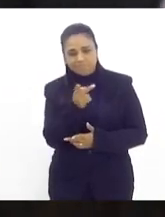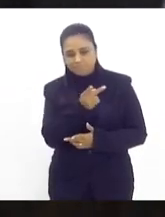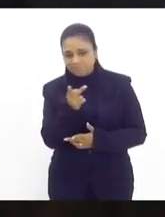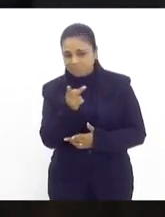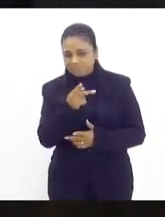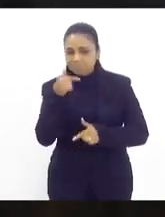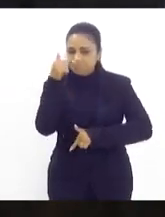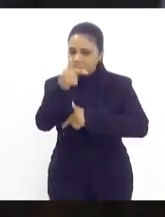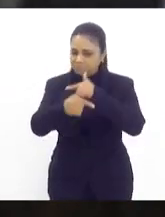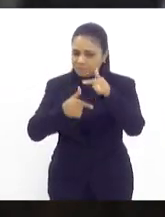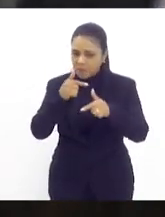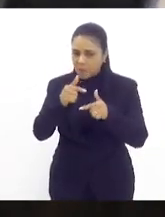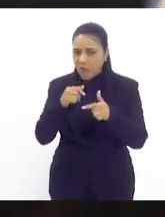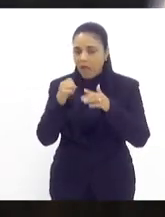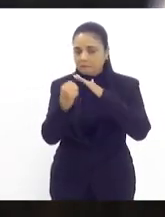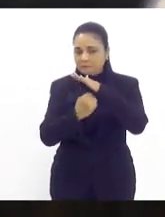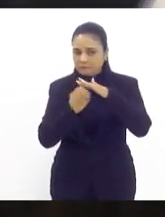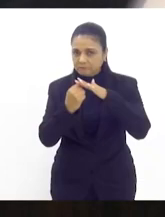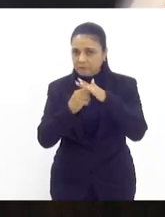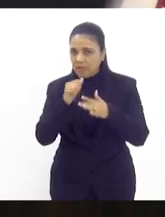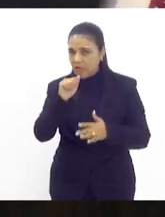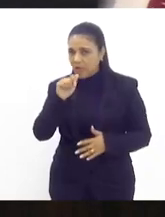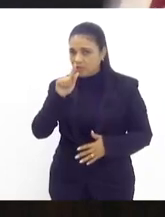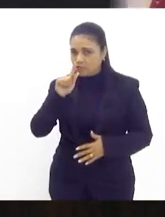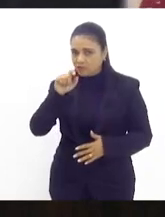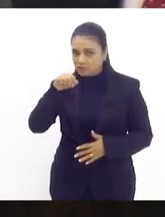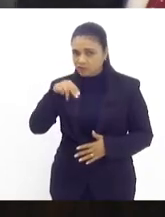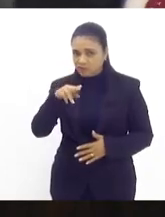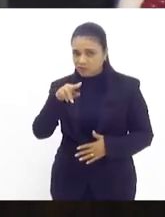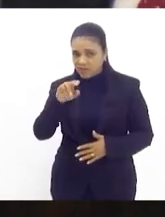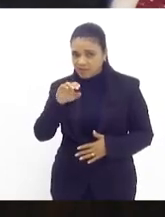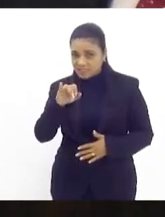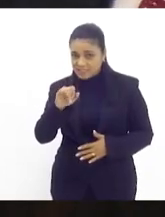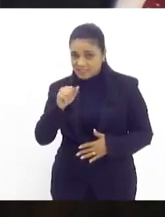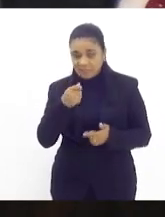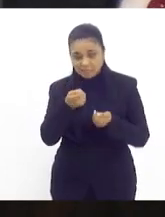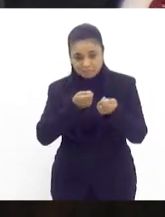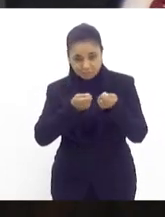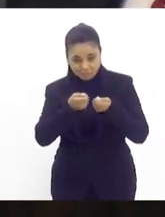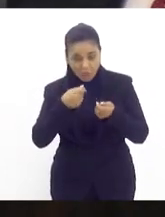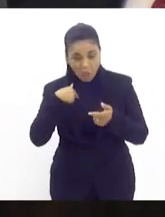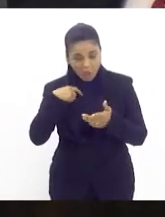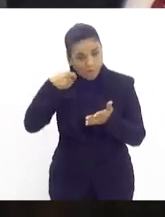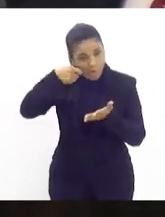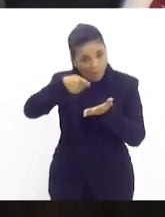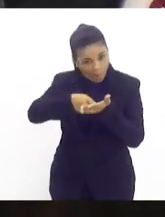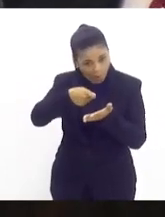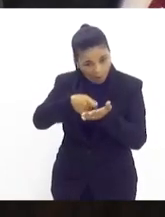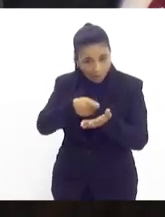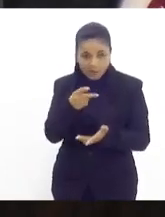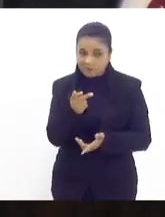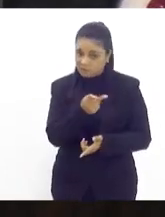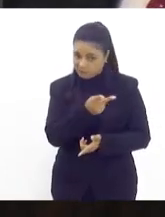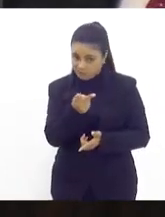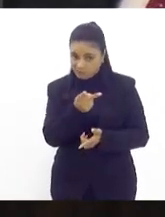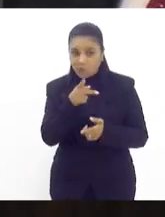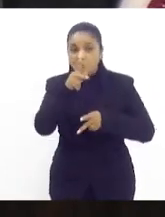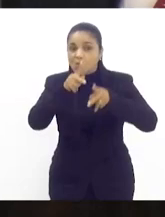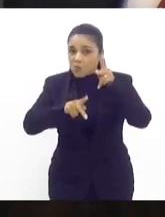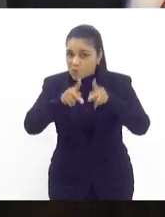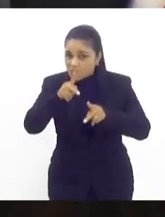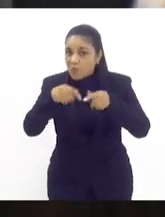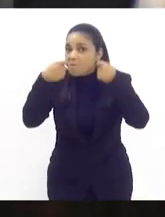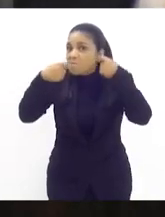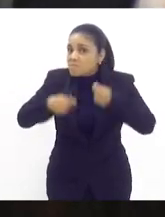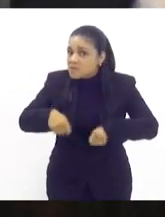de agência reguladora de verdade a partir de agora. Aguarde essa baiana cobrar muito de vocês, porque o povo precisa se